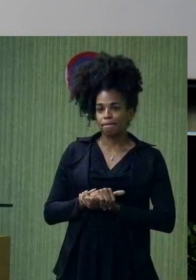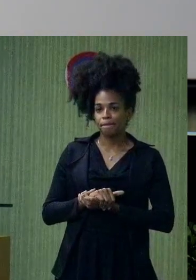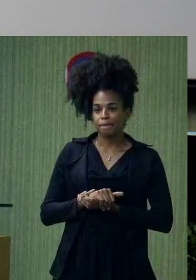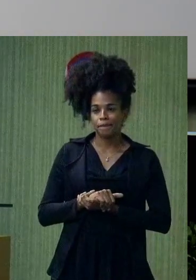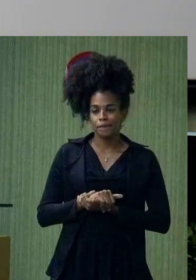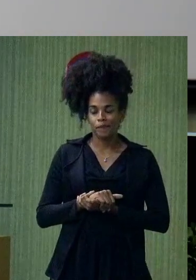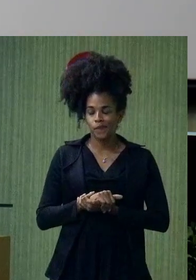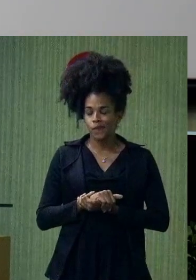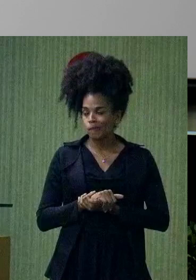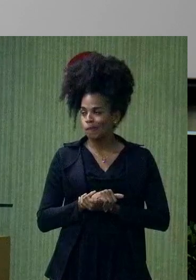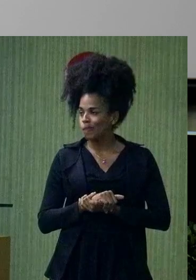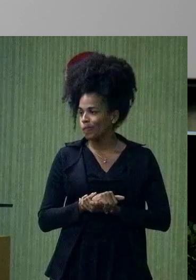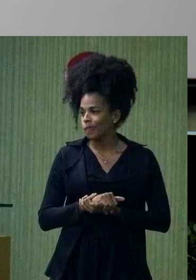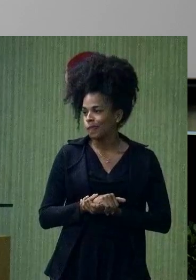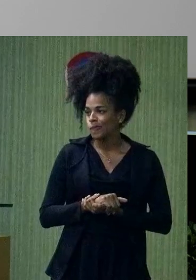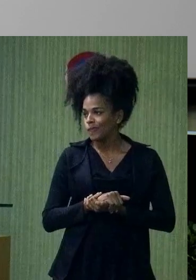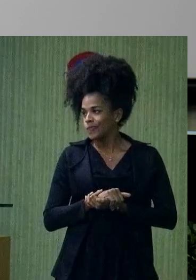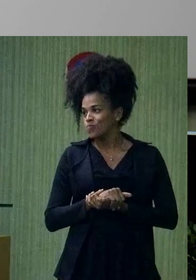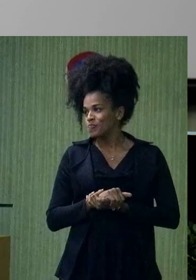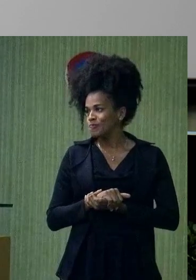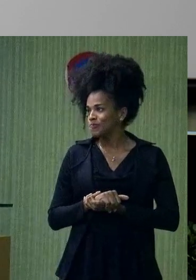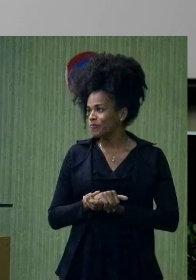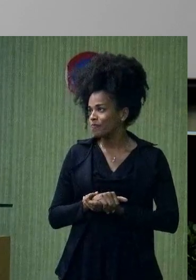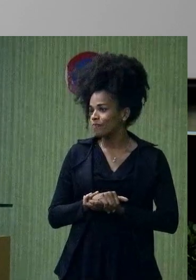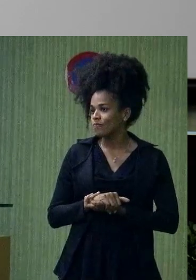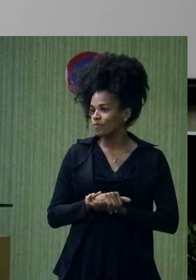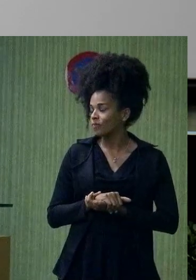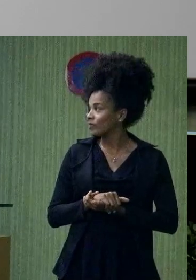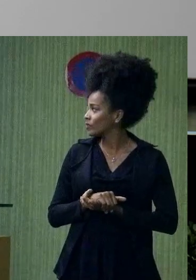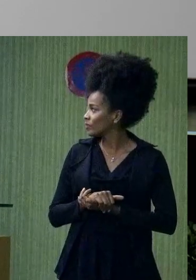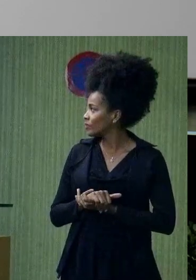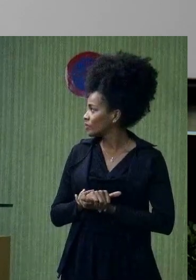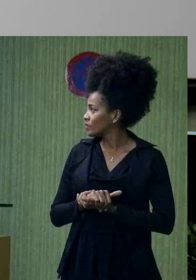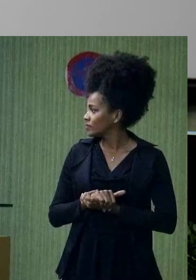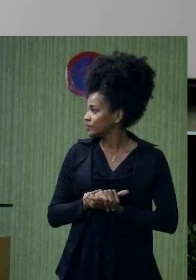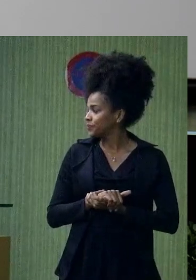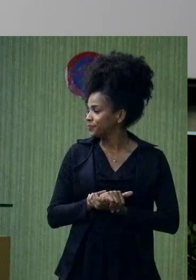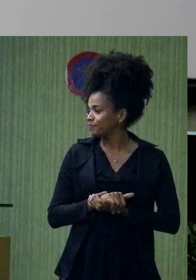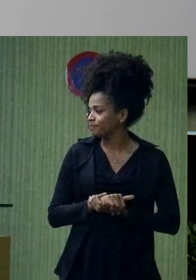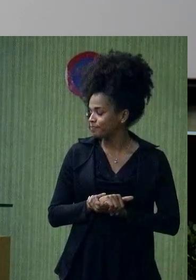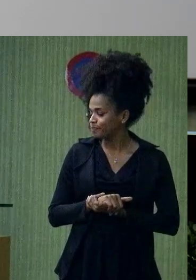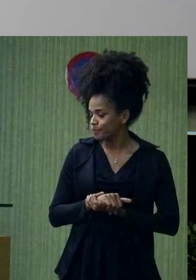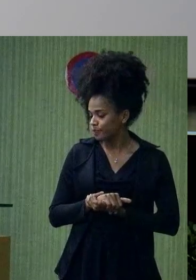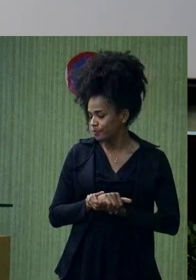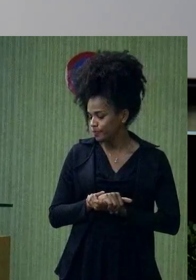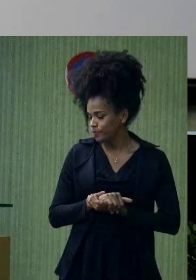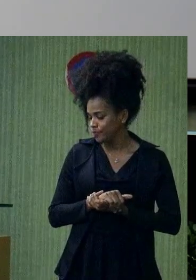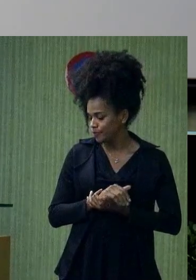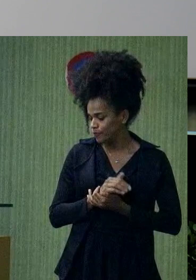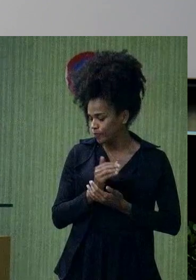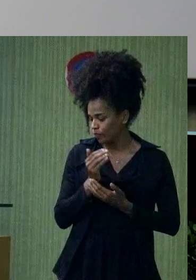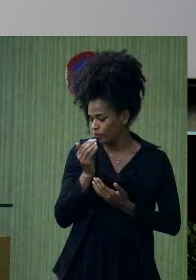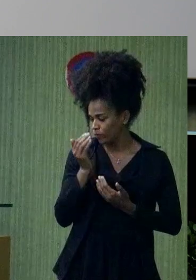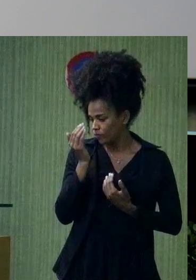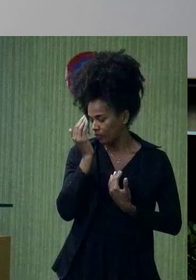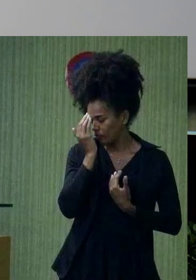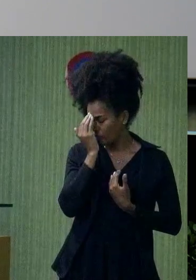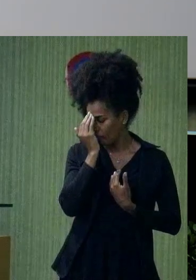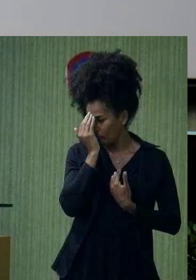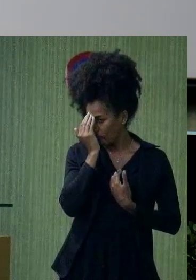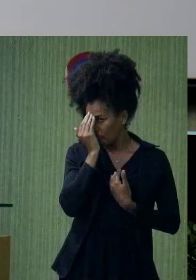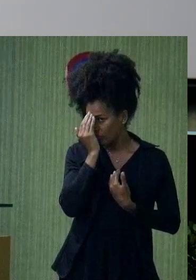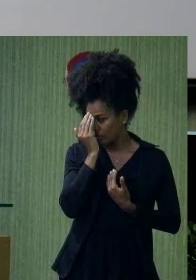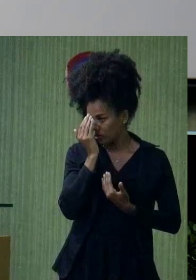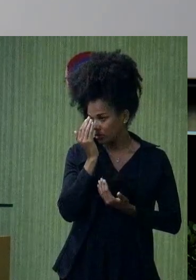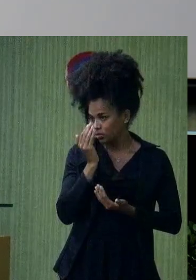aeroporto eu tenho uma viagem então eh eu queria primeiro agradecer né o convite saiu a